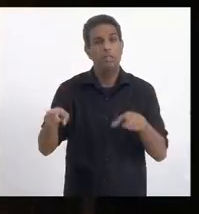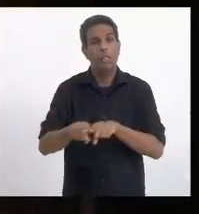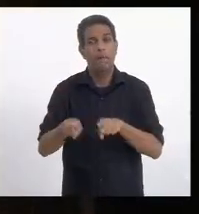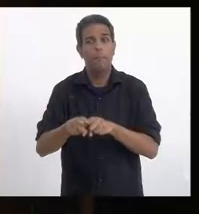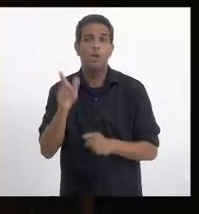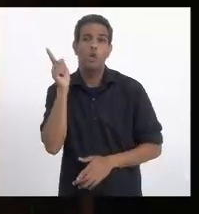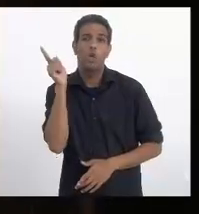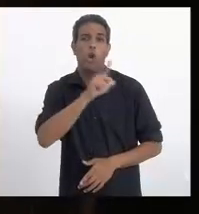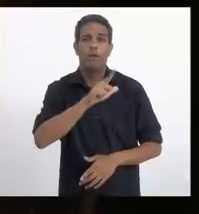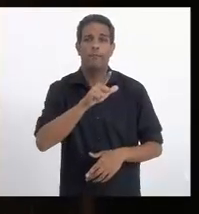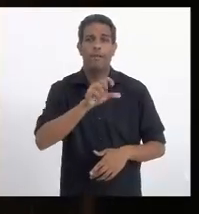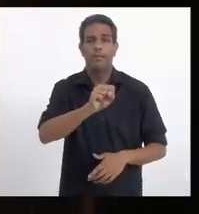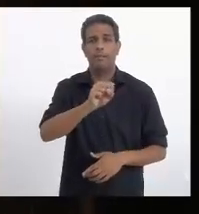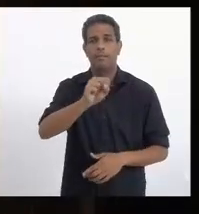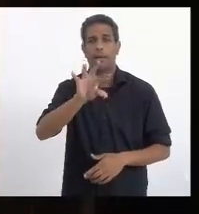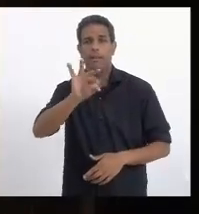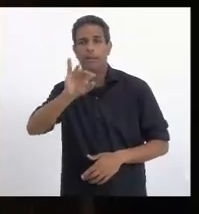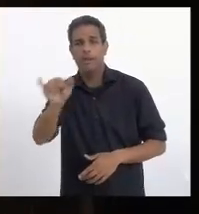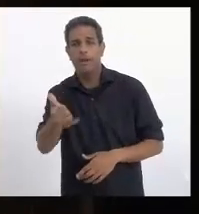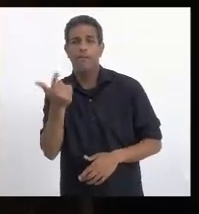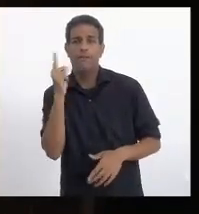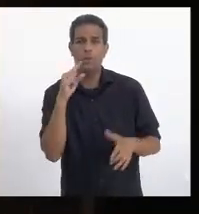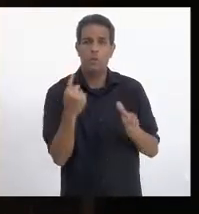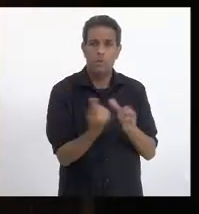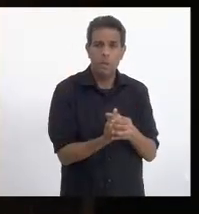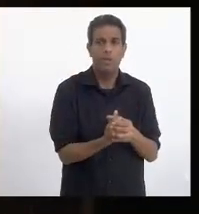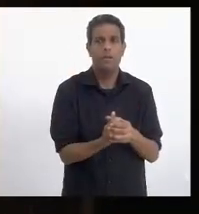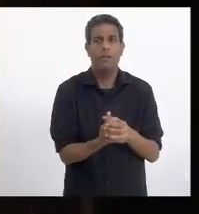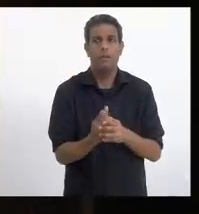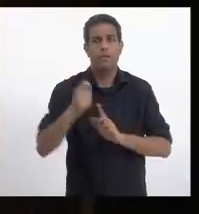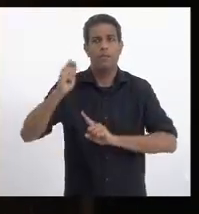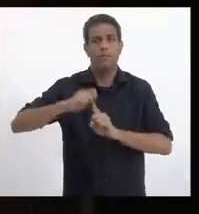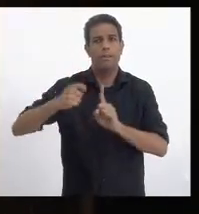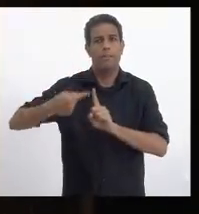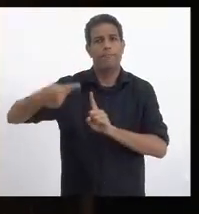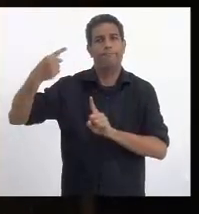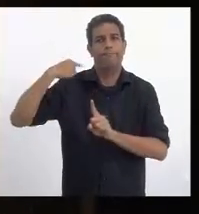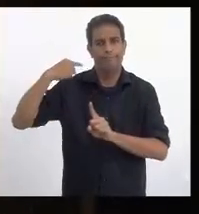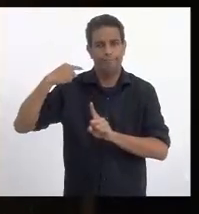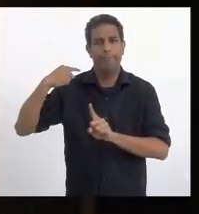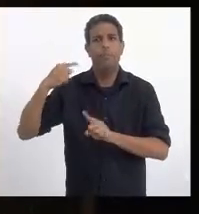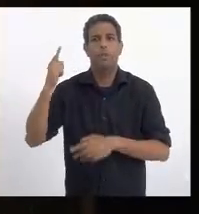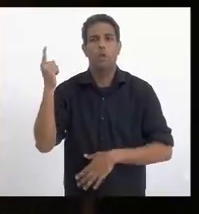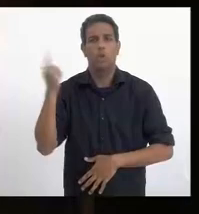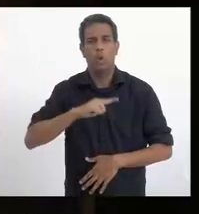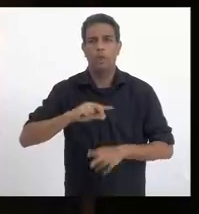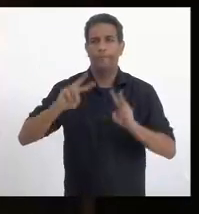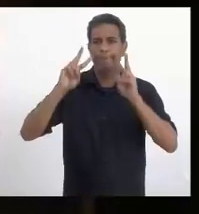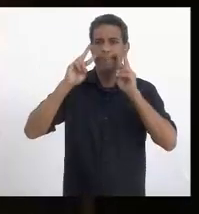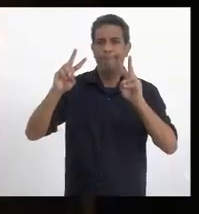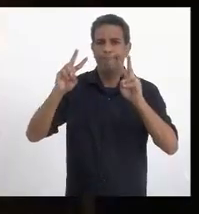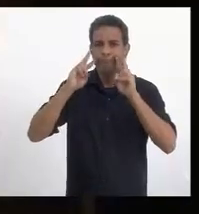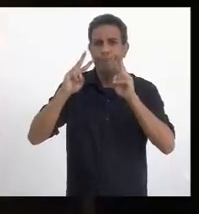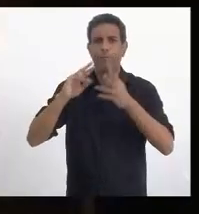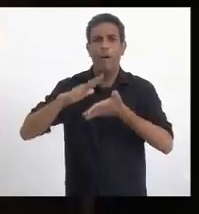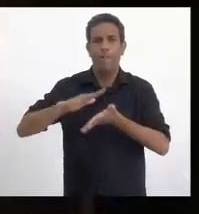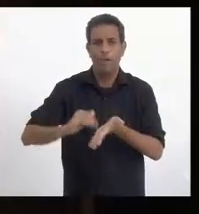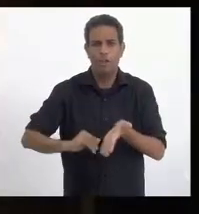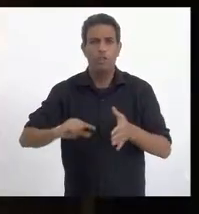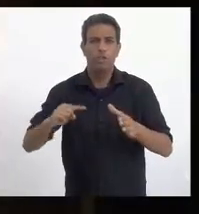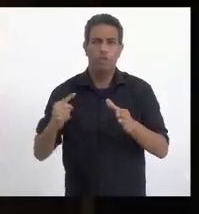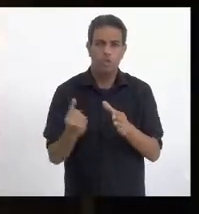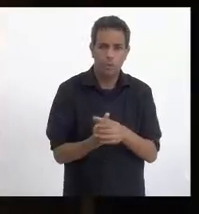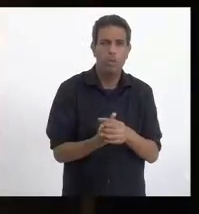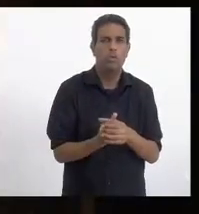e ganhei ainda no STF a minha integração e que o mês passado reconhecido ele ilegalidade da minha exclusão